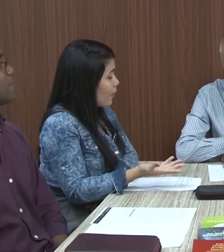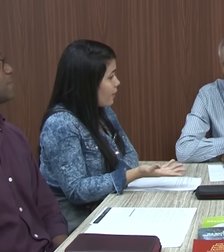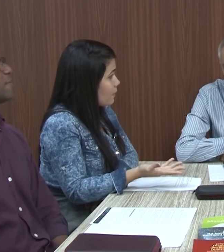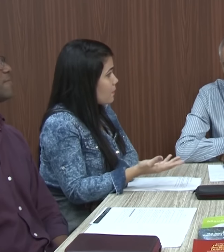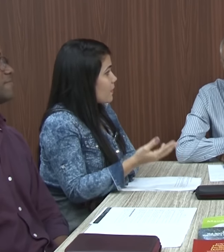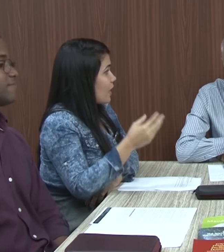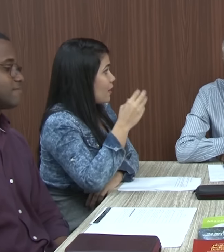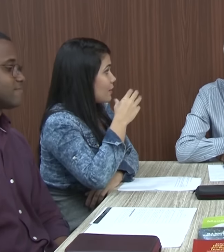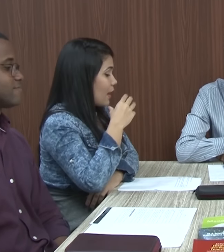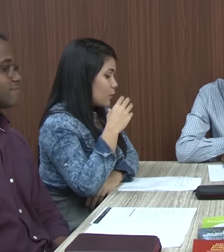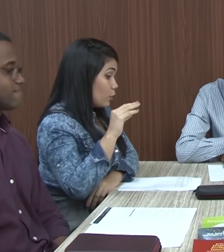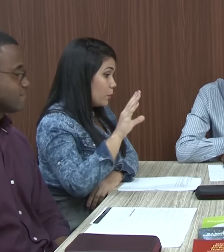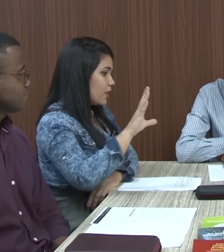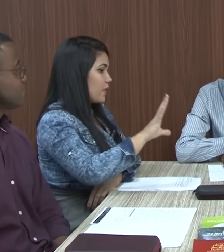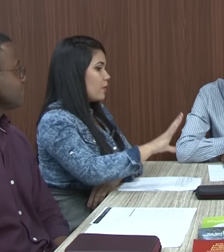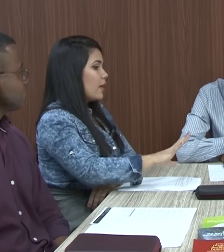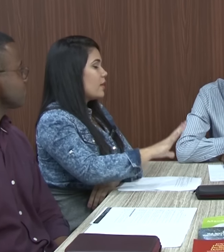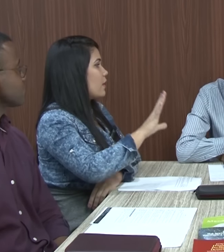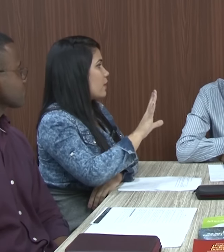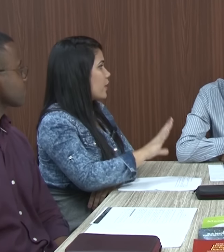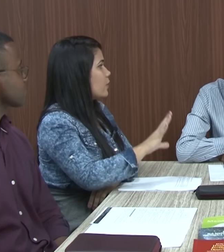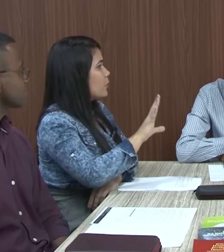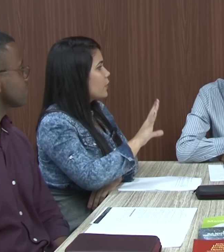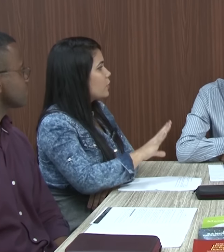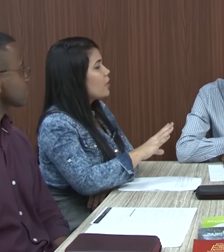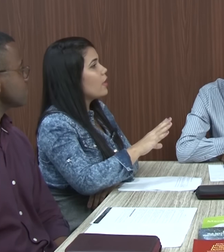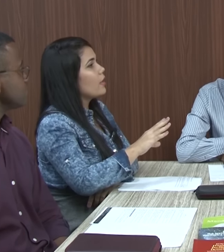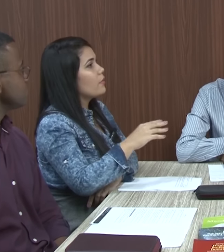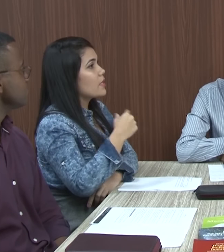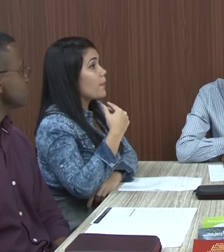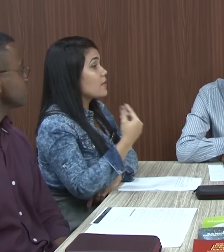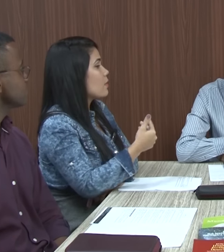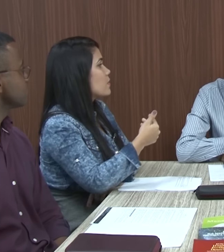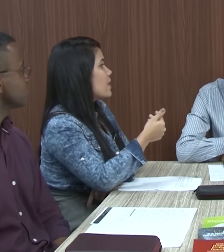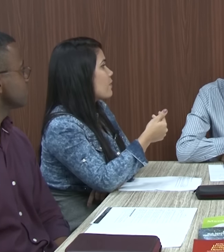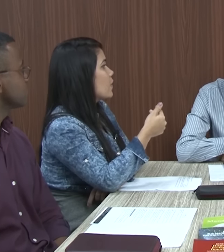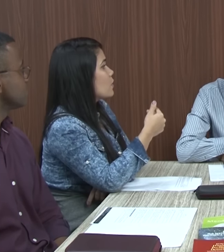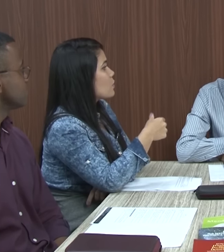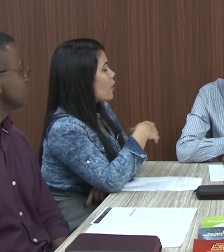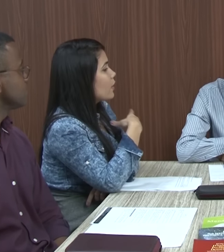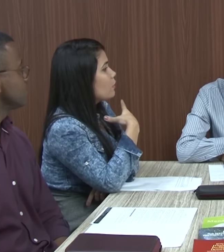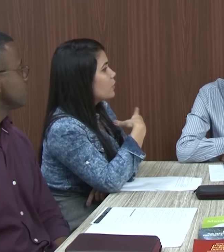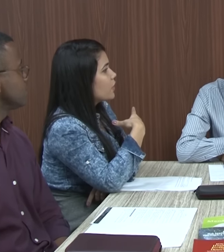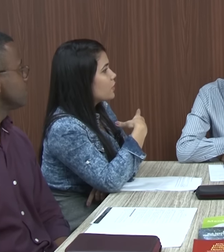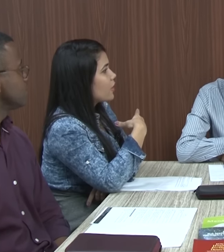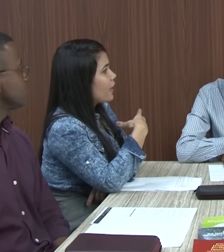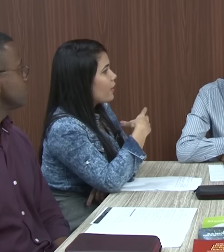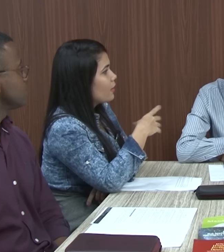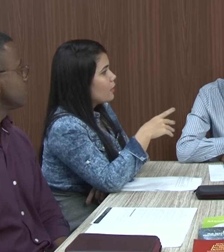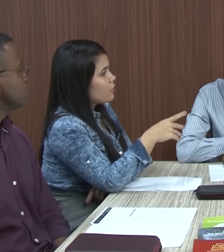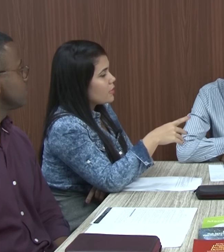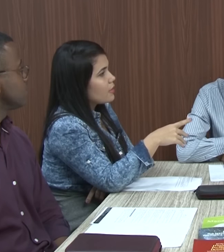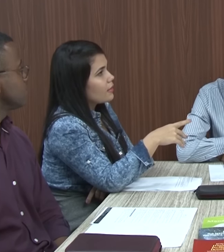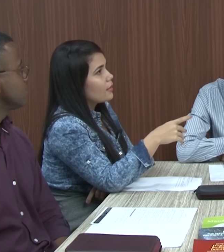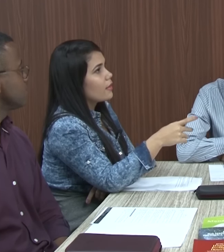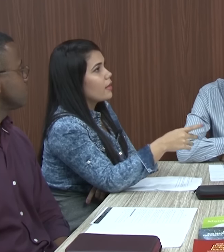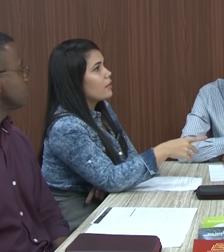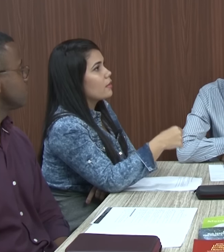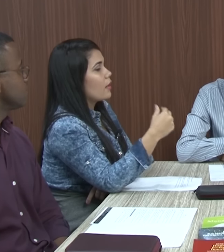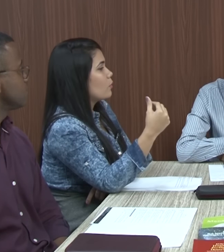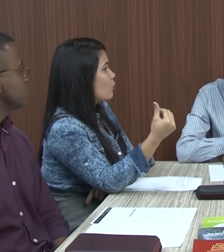ela não é. Todo mundo tá vendo ela ali na igreja, bonitinha, e você pensa que é um servo. Só que no dia a dia dela, não se